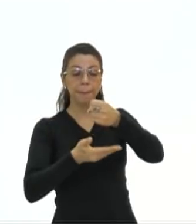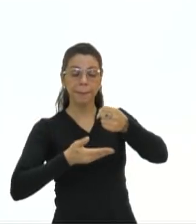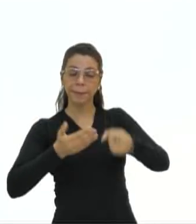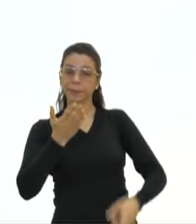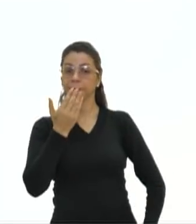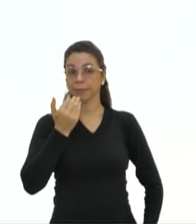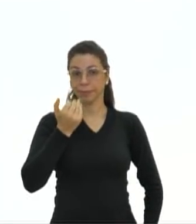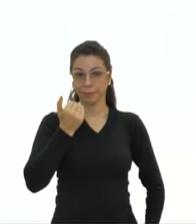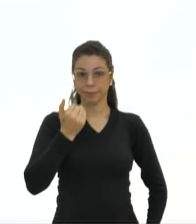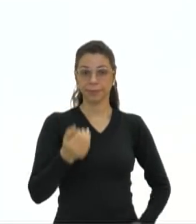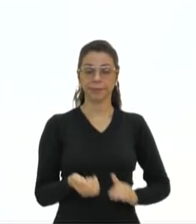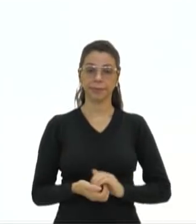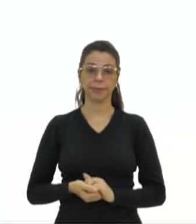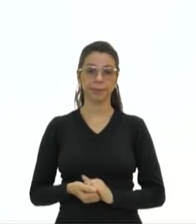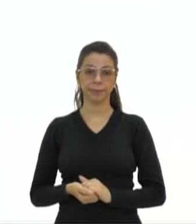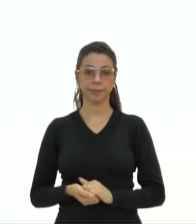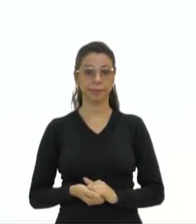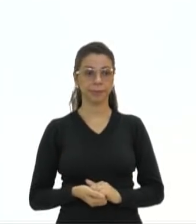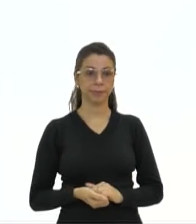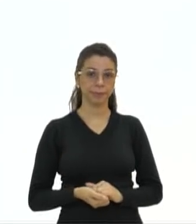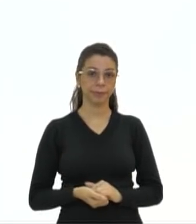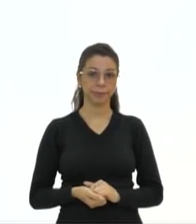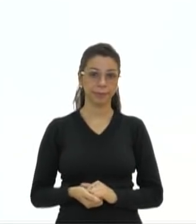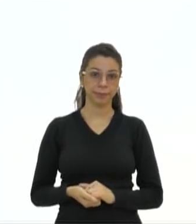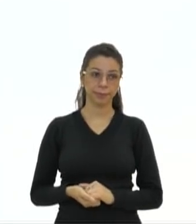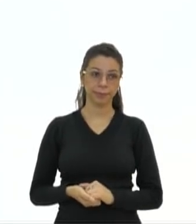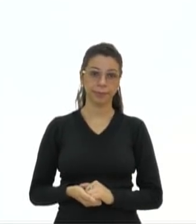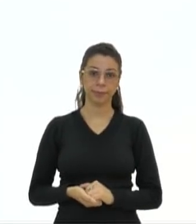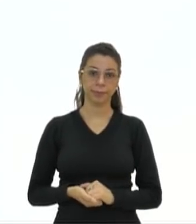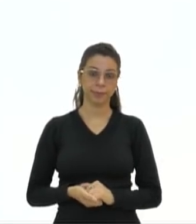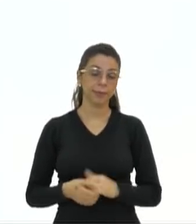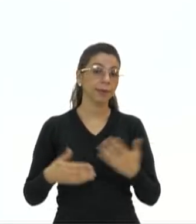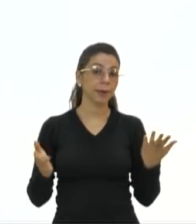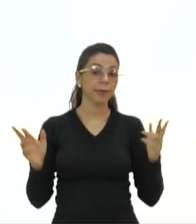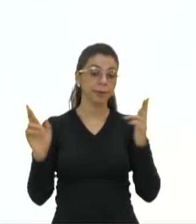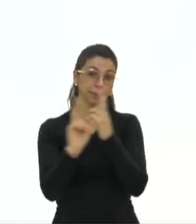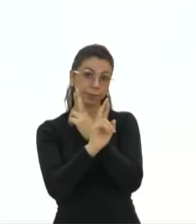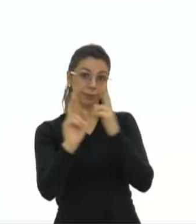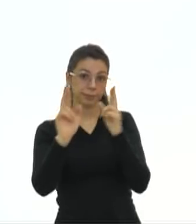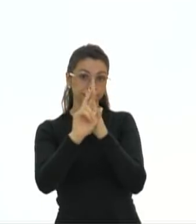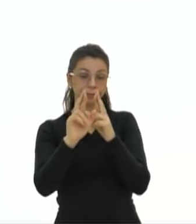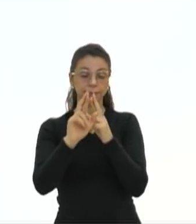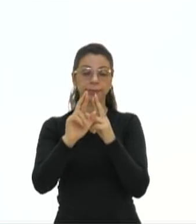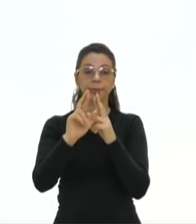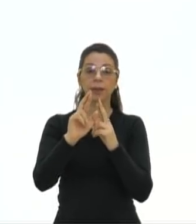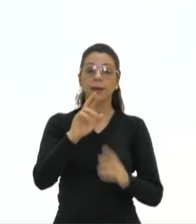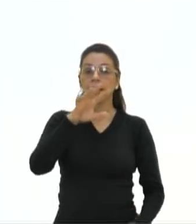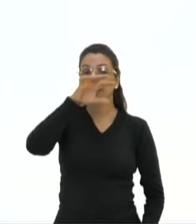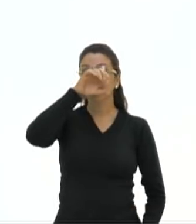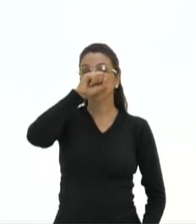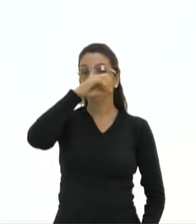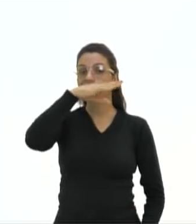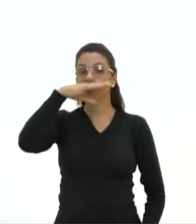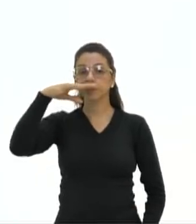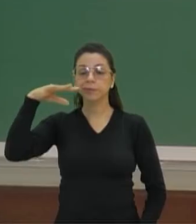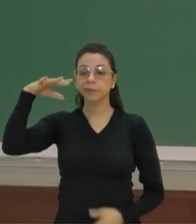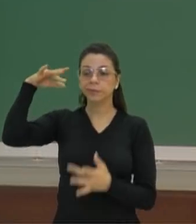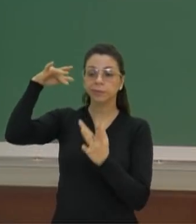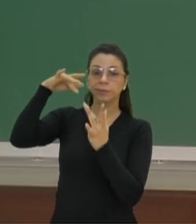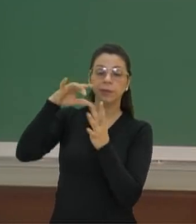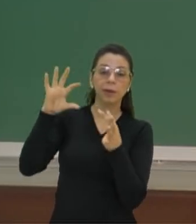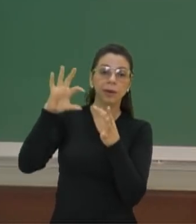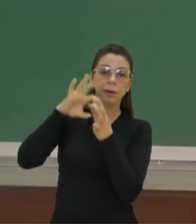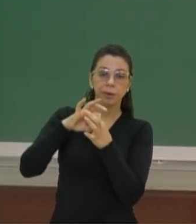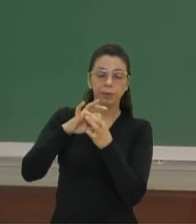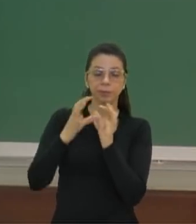alimentos. Como ele está intimamente relacionado com o olfato, quando estamos gripados, os gostos